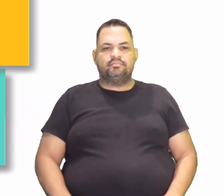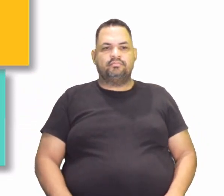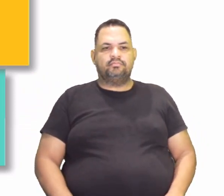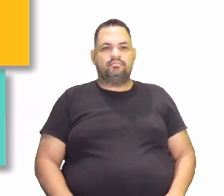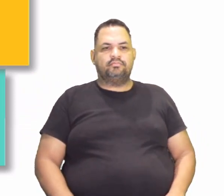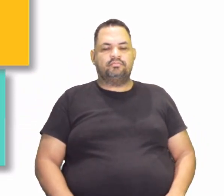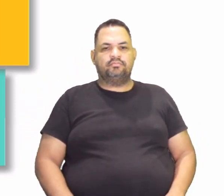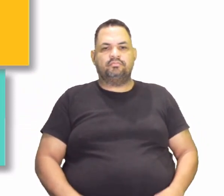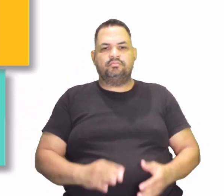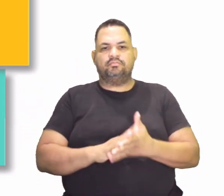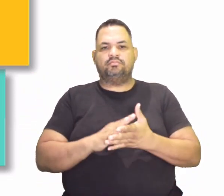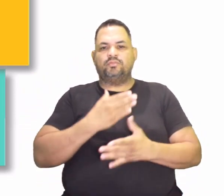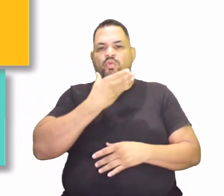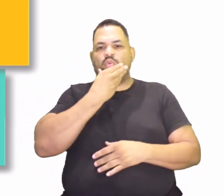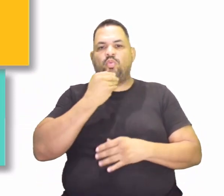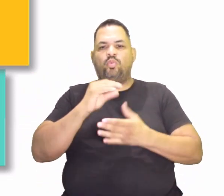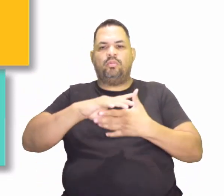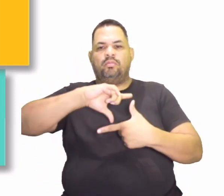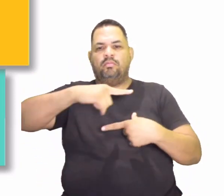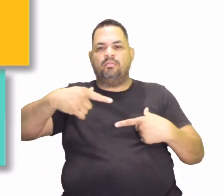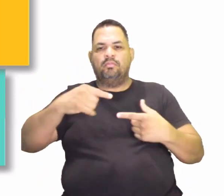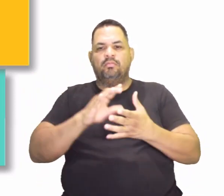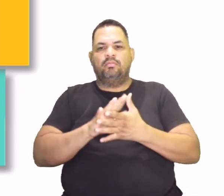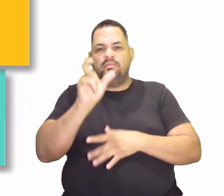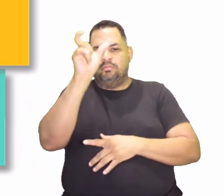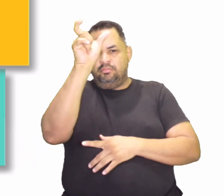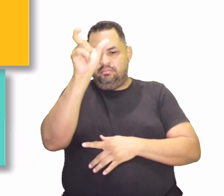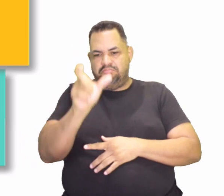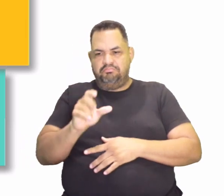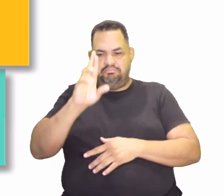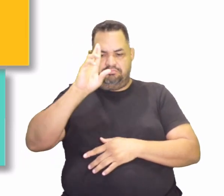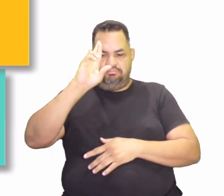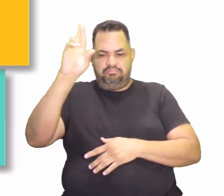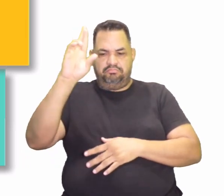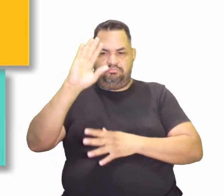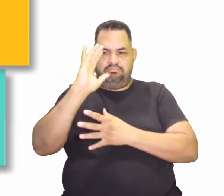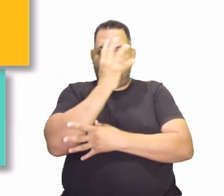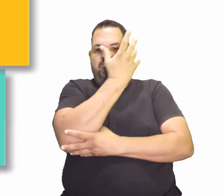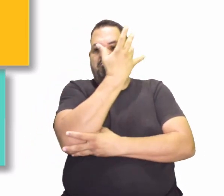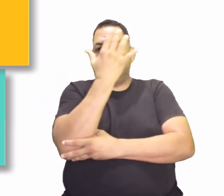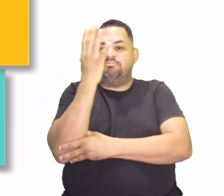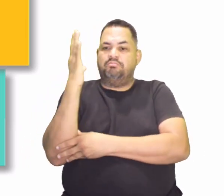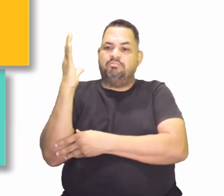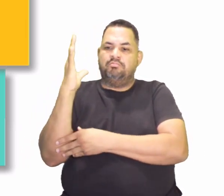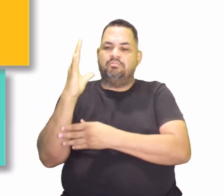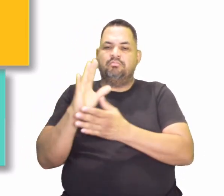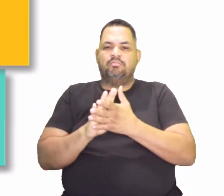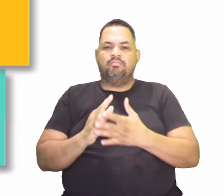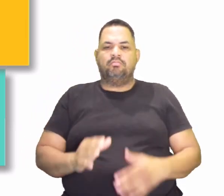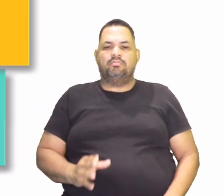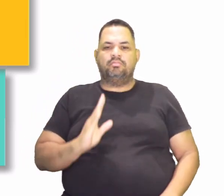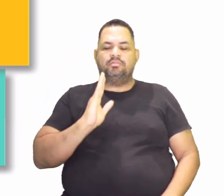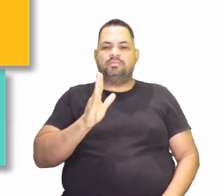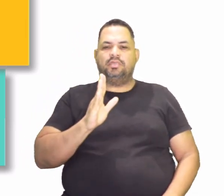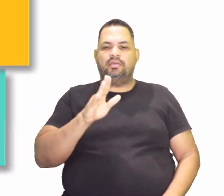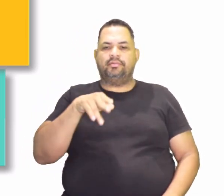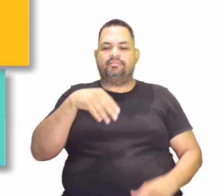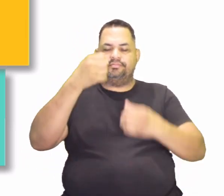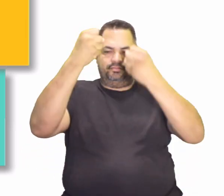homem moderno, o indivíduo e o senhor da natureza. Já falamos um pouquinho anteriormente sobre